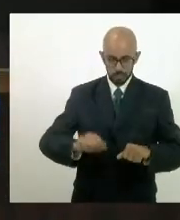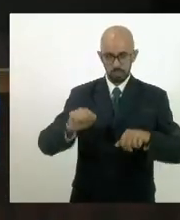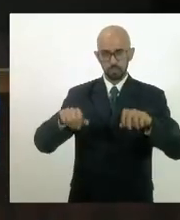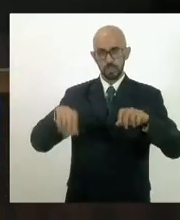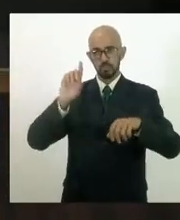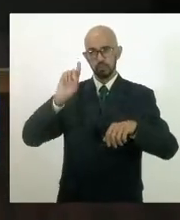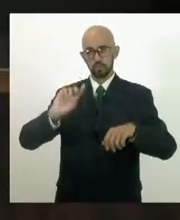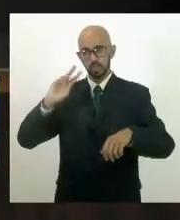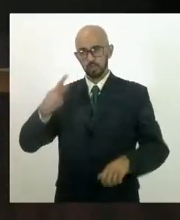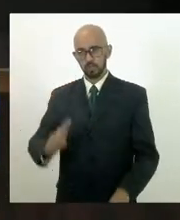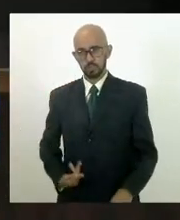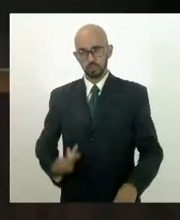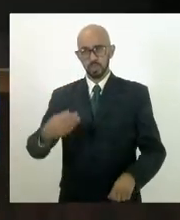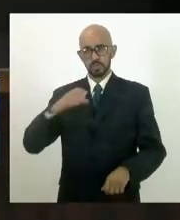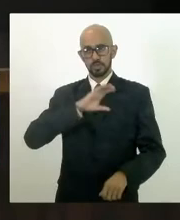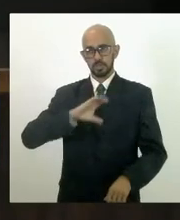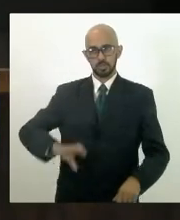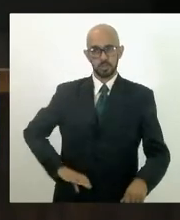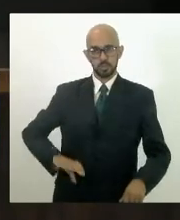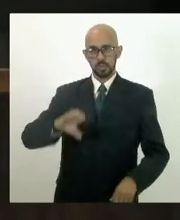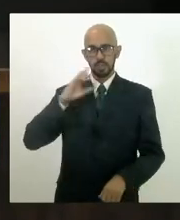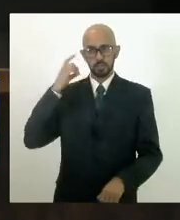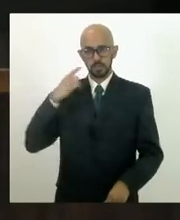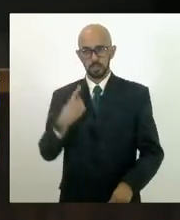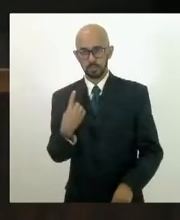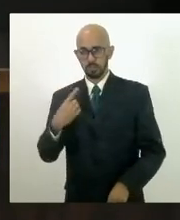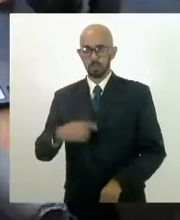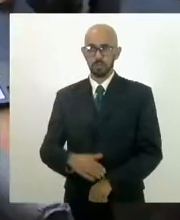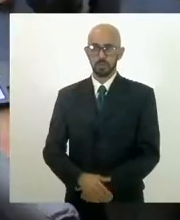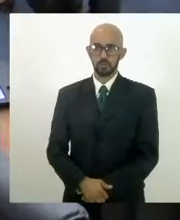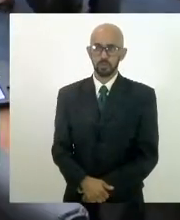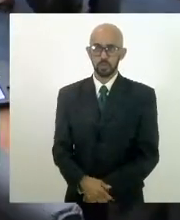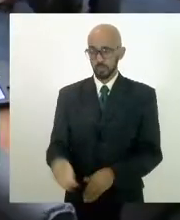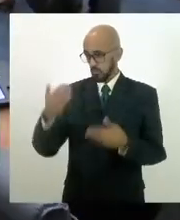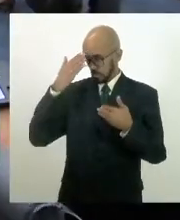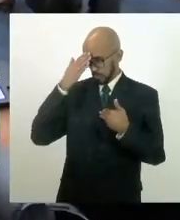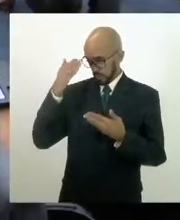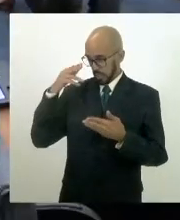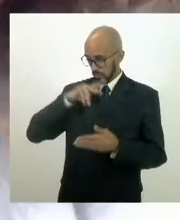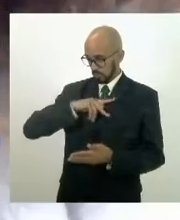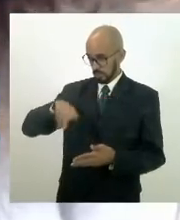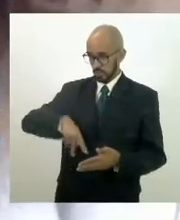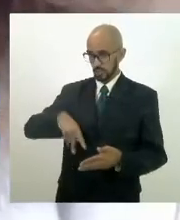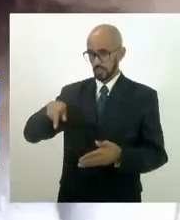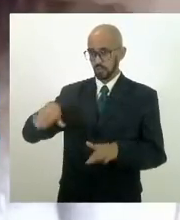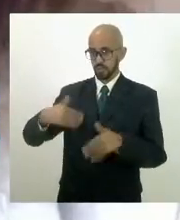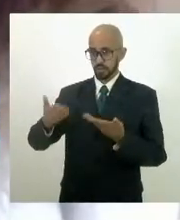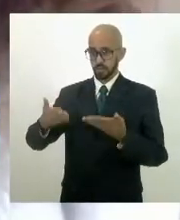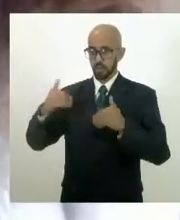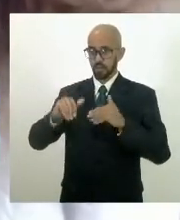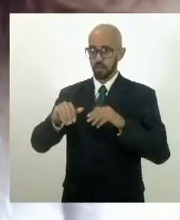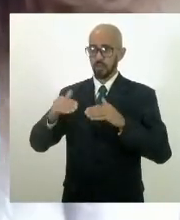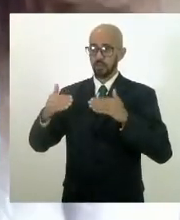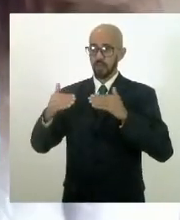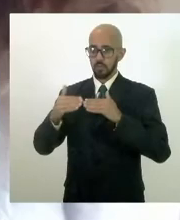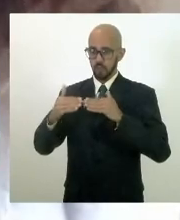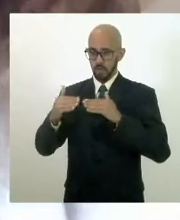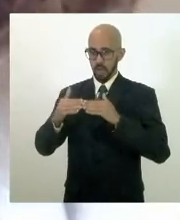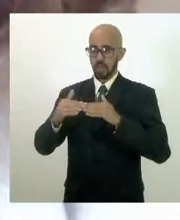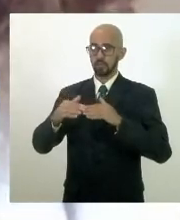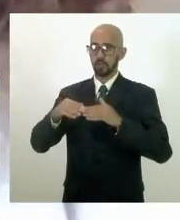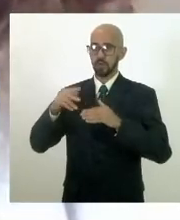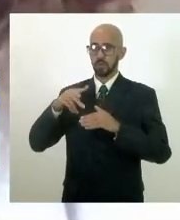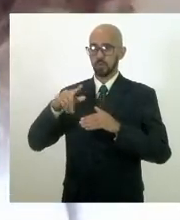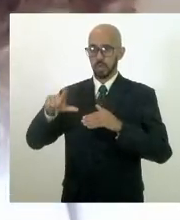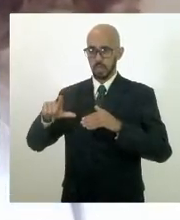direitos humanos e cidadania, deputada Dani Monteiro. Obrigada, presidente. então parecer favorável ao projeto